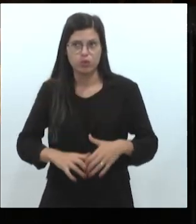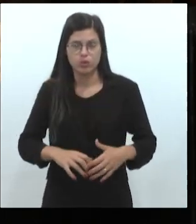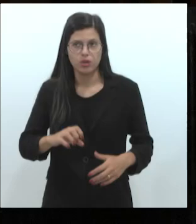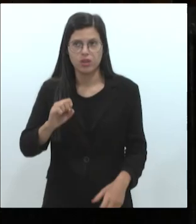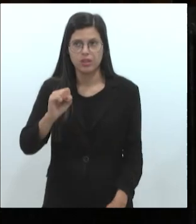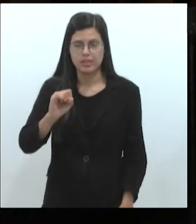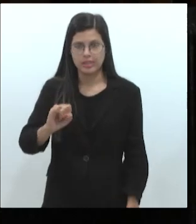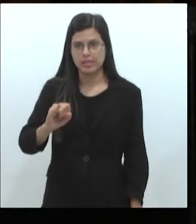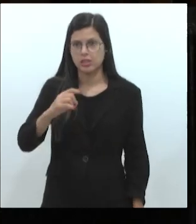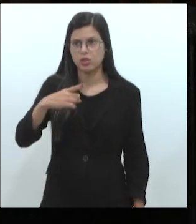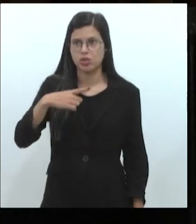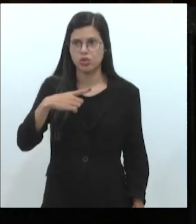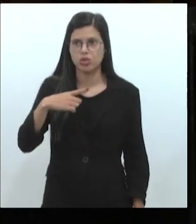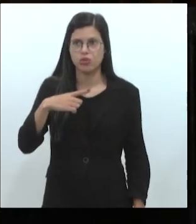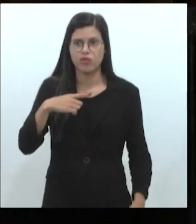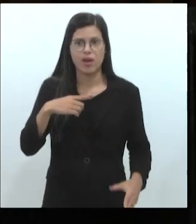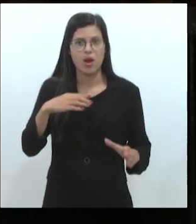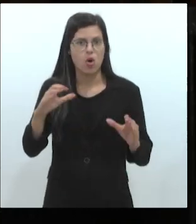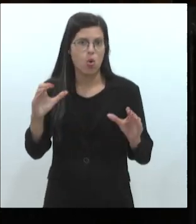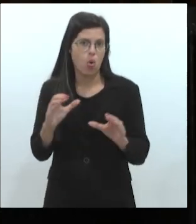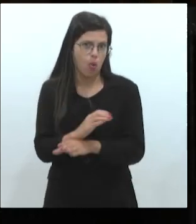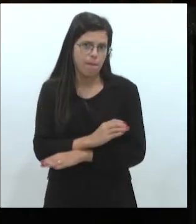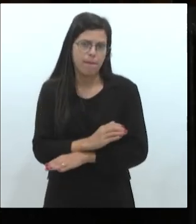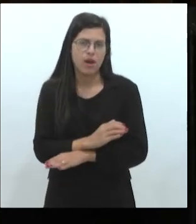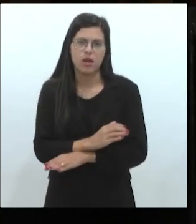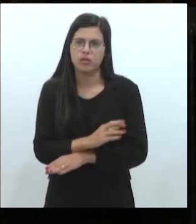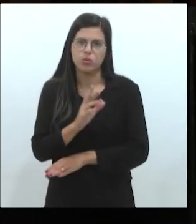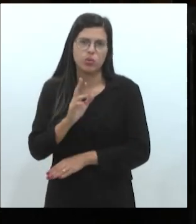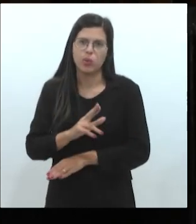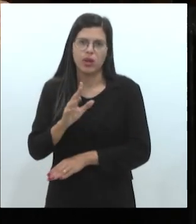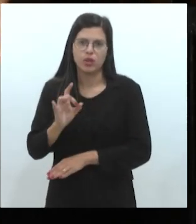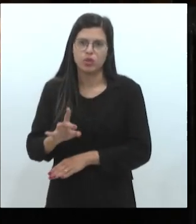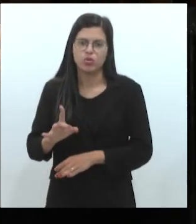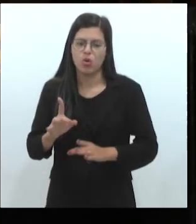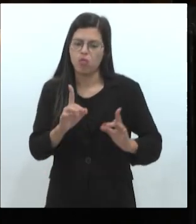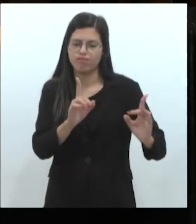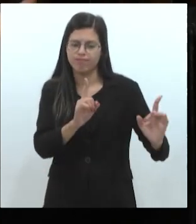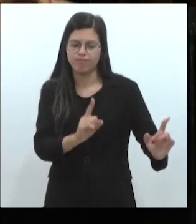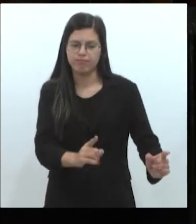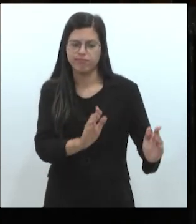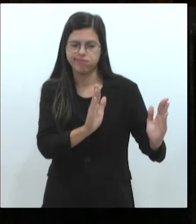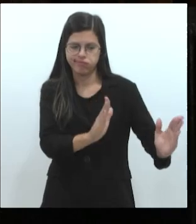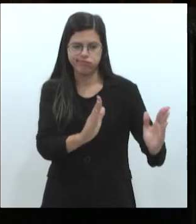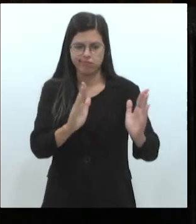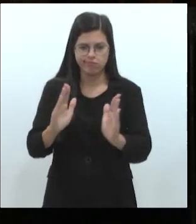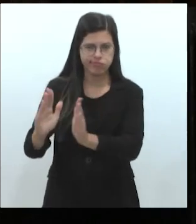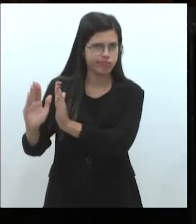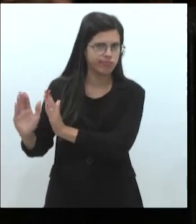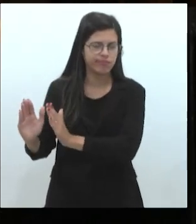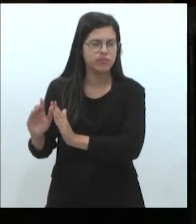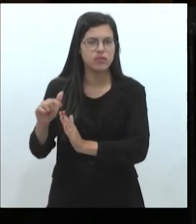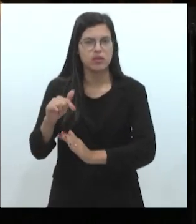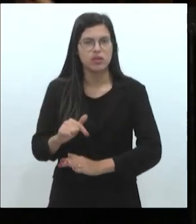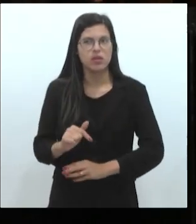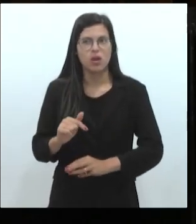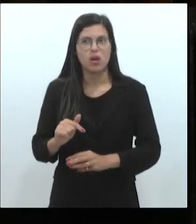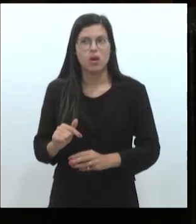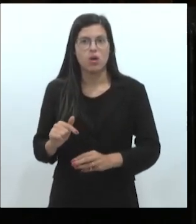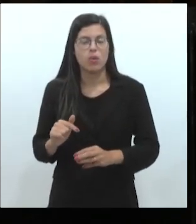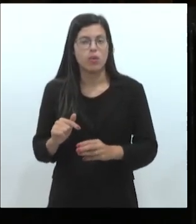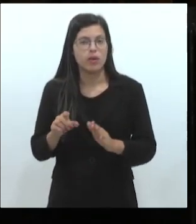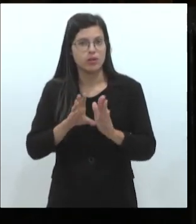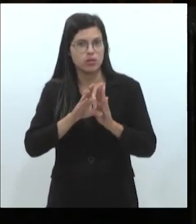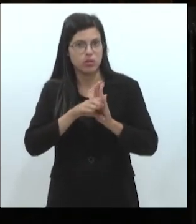ele estiver pleno e não só um pedacinho. Então, o conceito de arco é para envolver